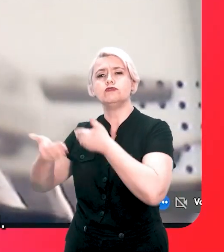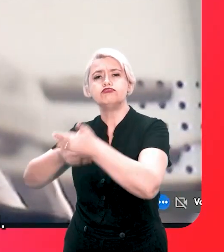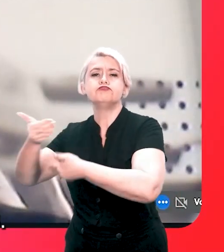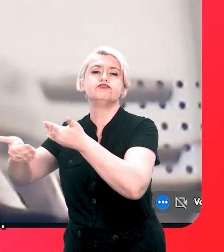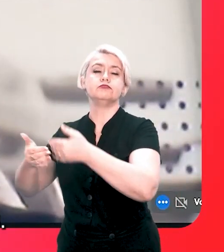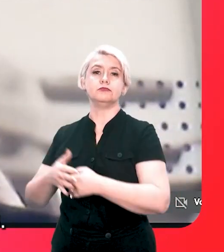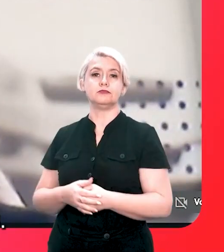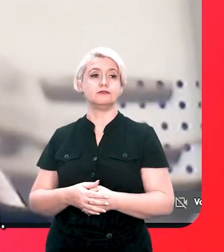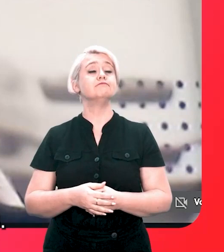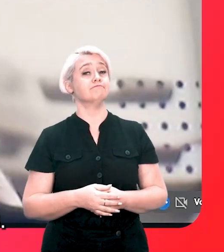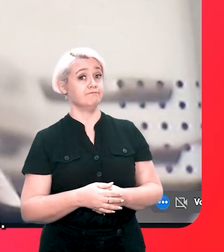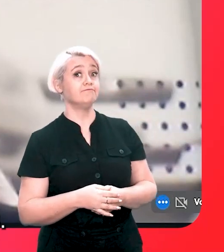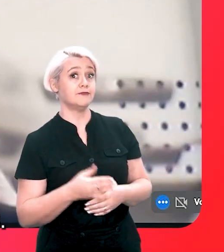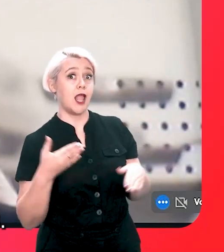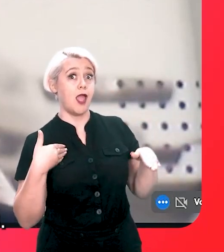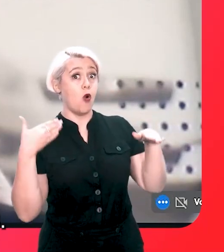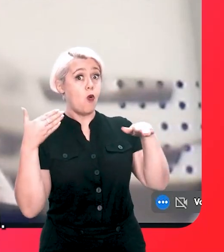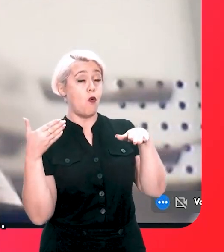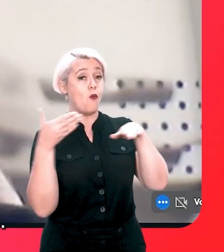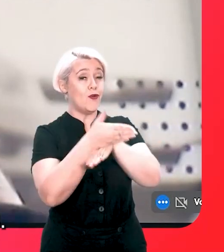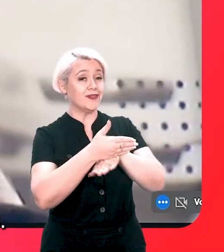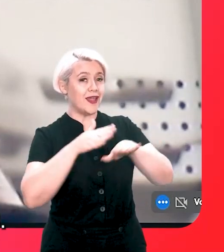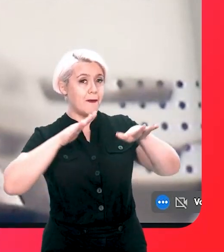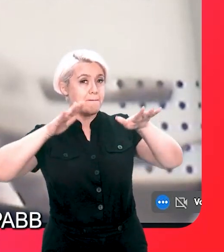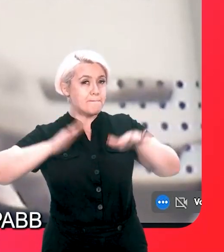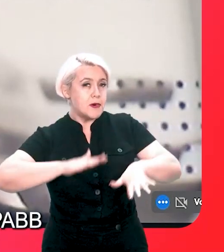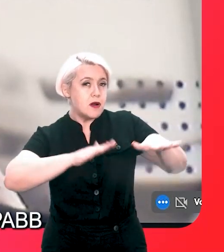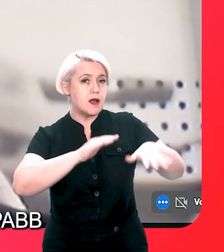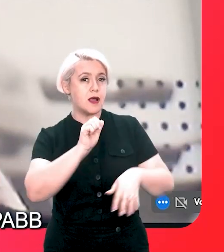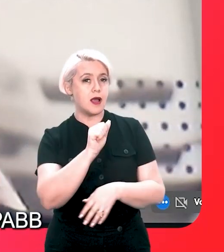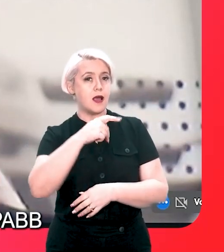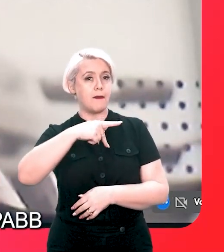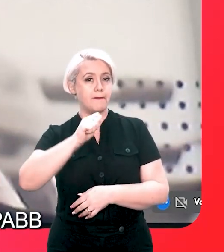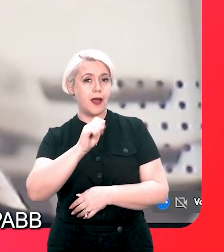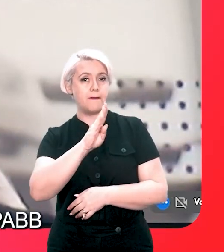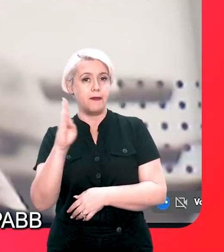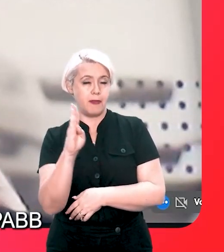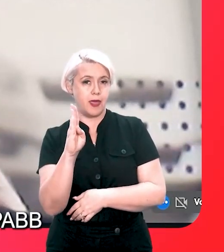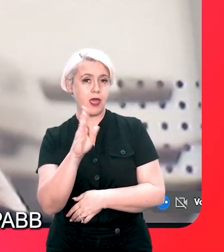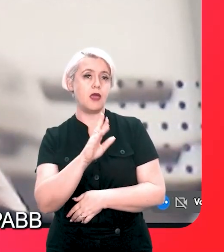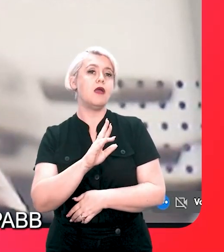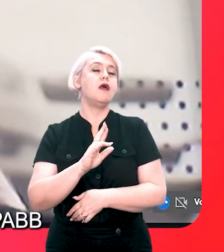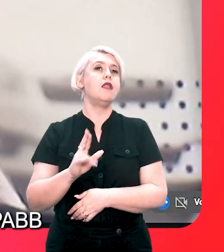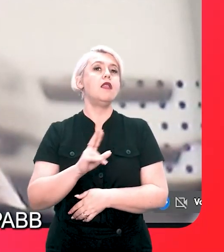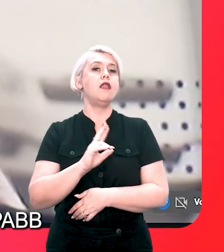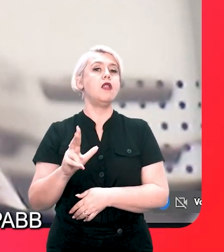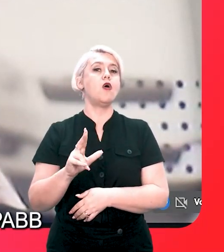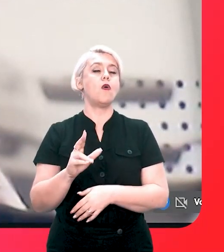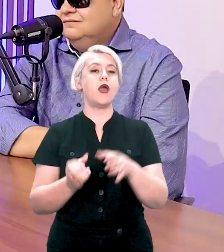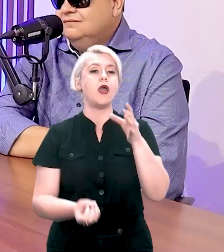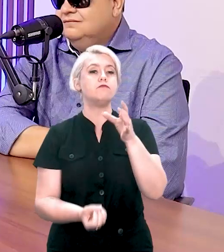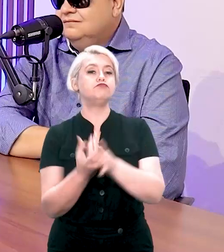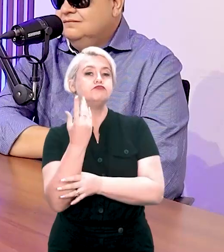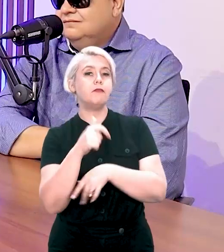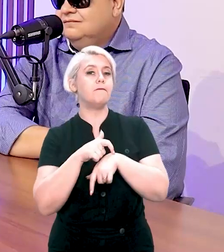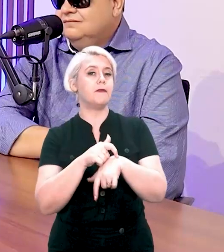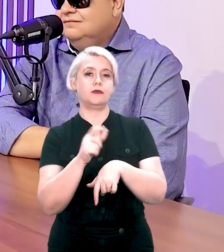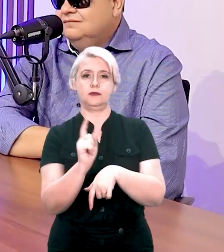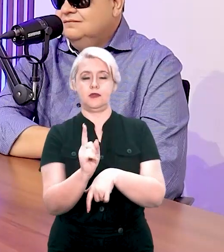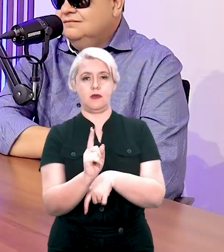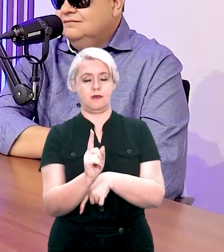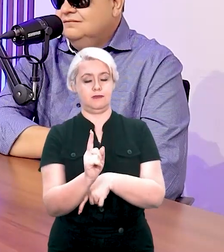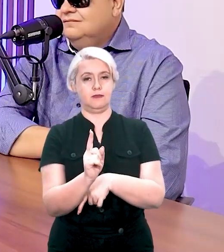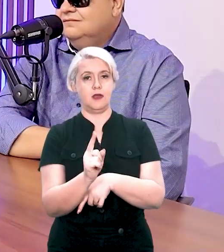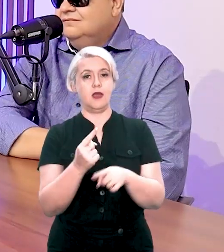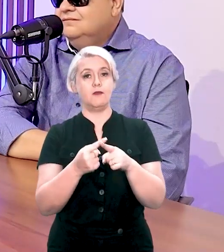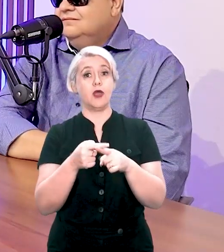A minha entrada no movimento APABB, ela não se dá no momento da criação da APABB, né? Porque como